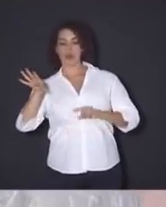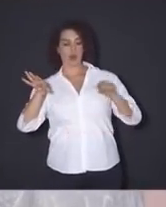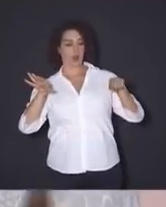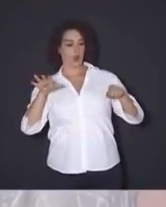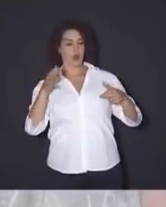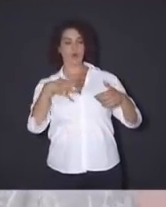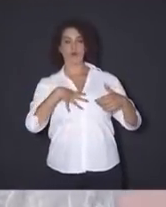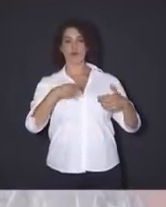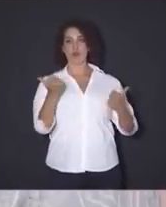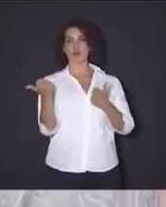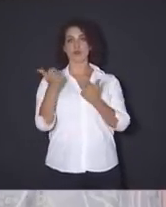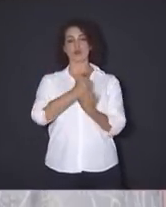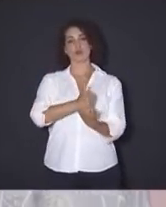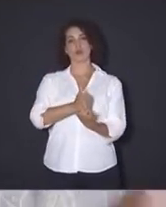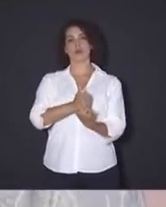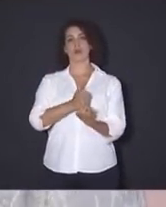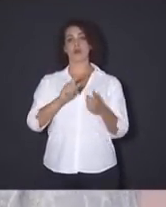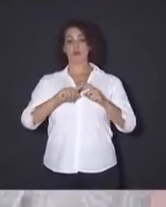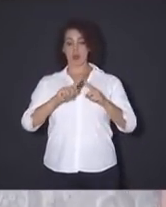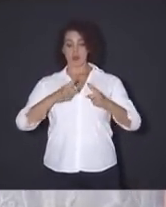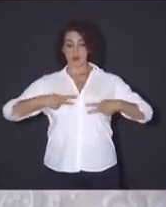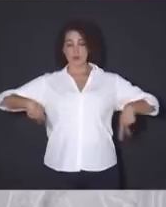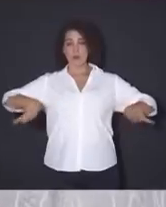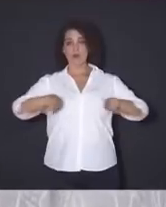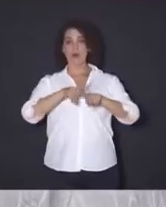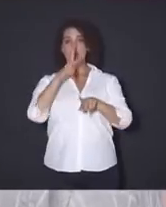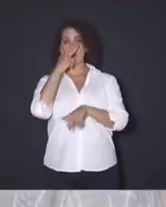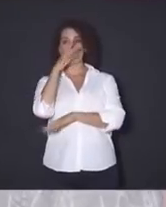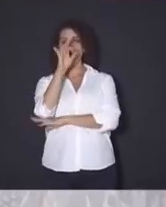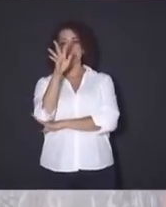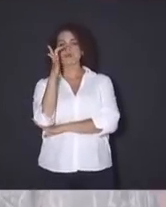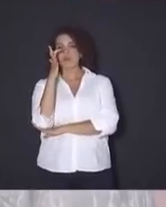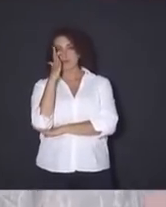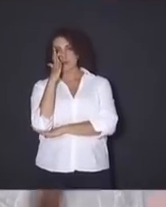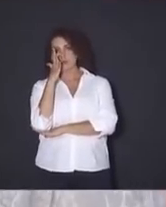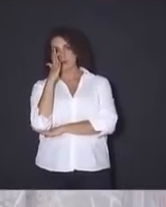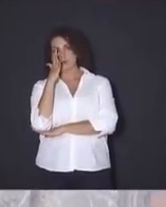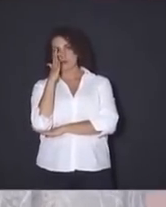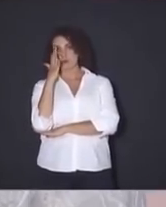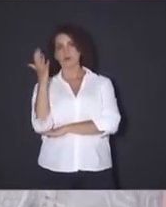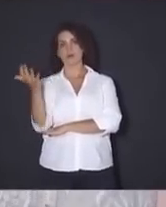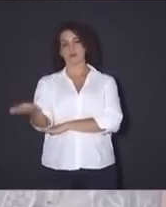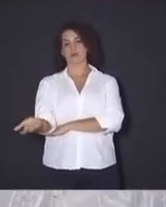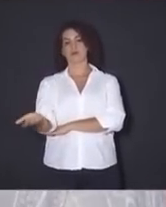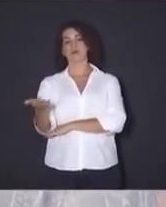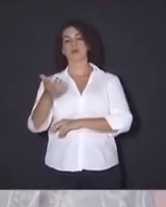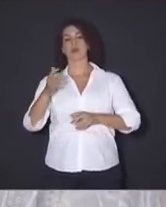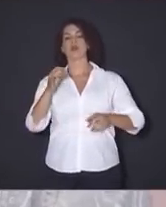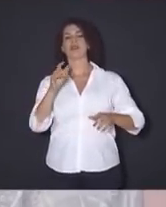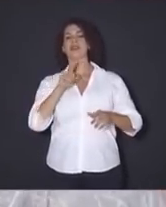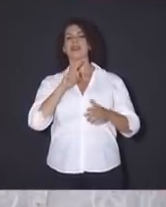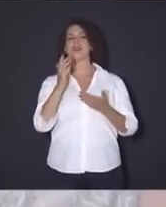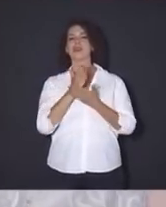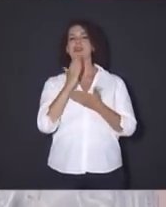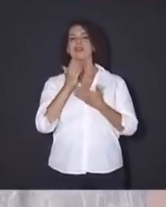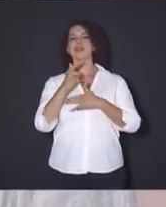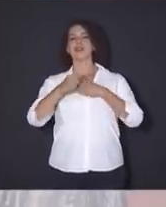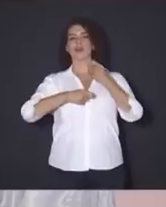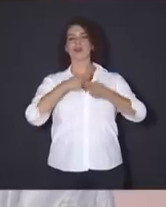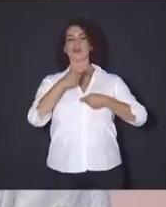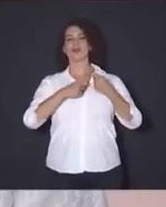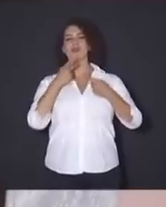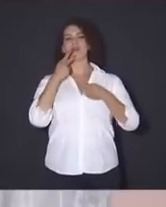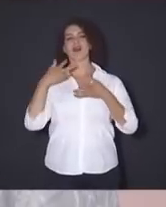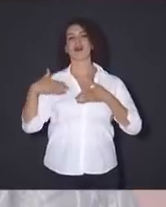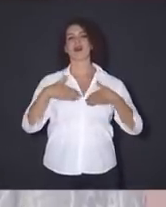grande maioria só assistem é imagine aquela sensação de que você tem uma expressão um livro de economia que fala da trajetória dos